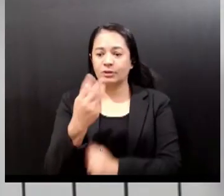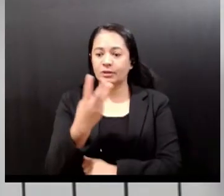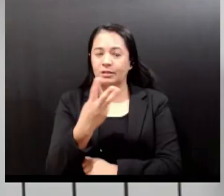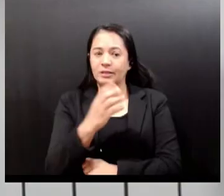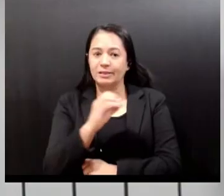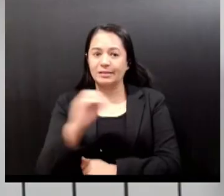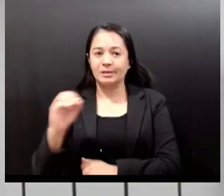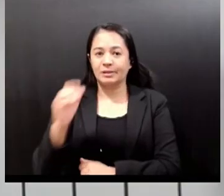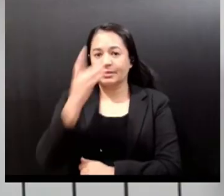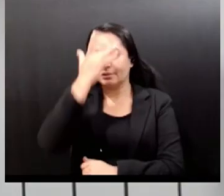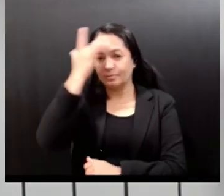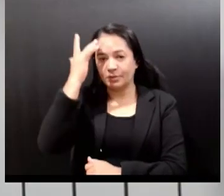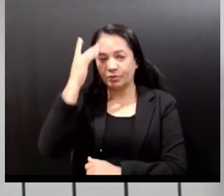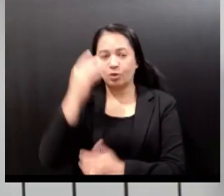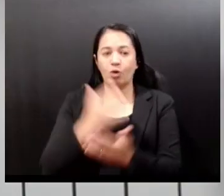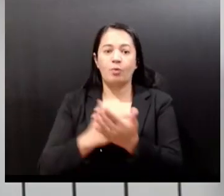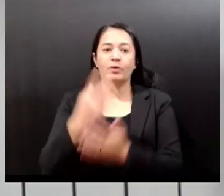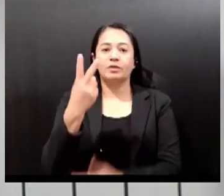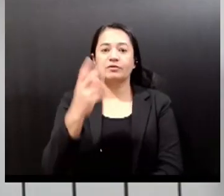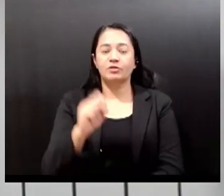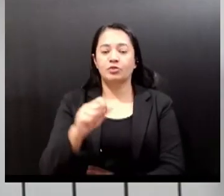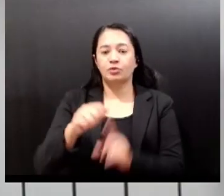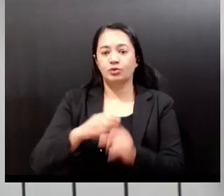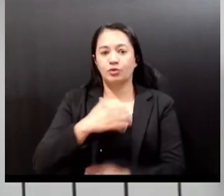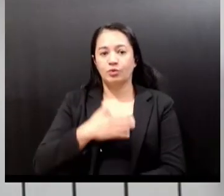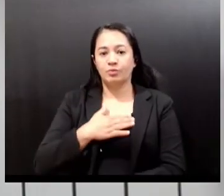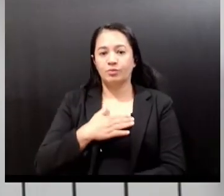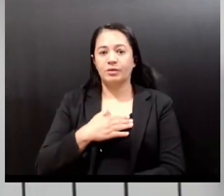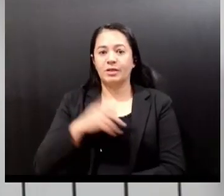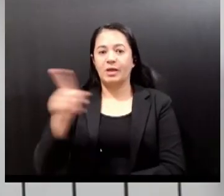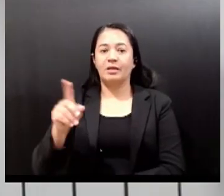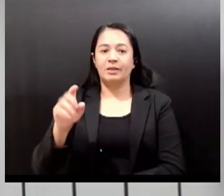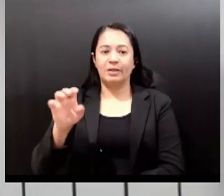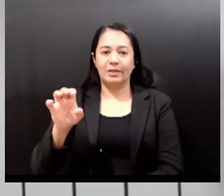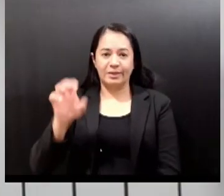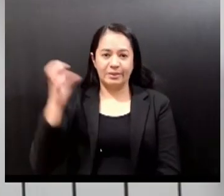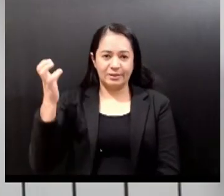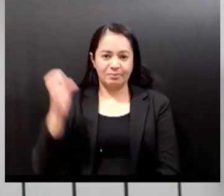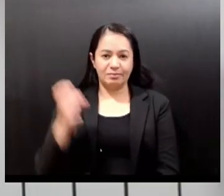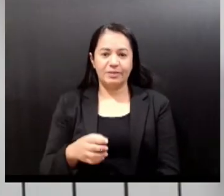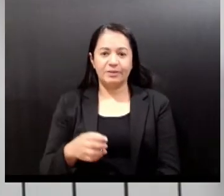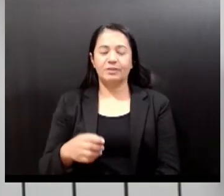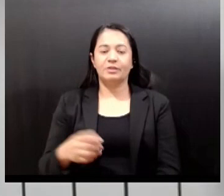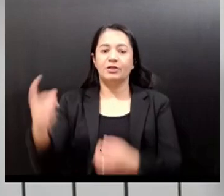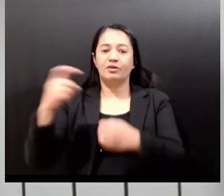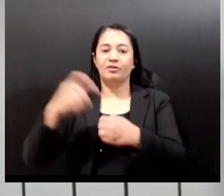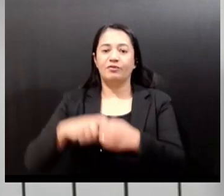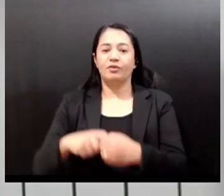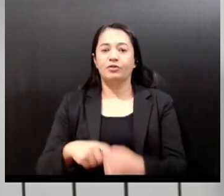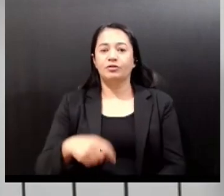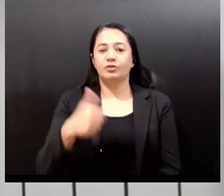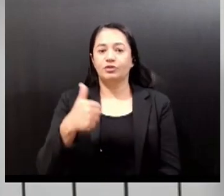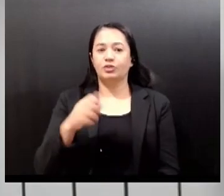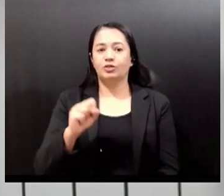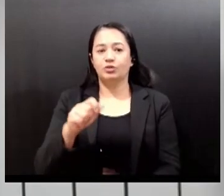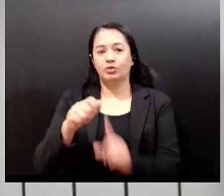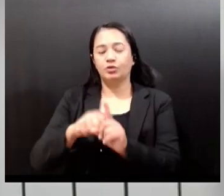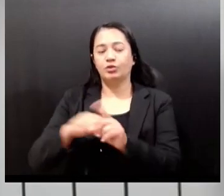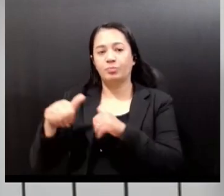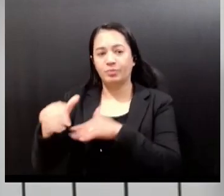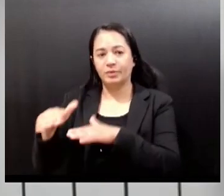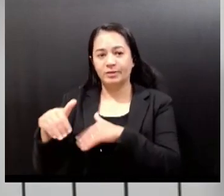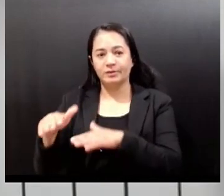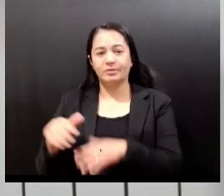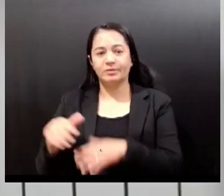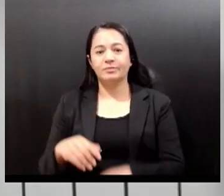dia 28 de agosto em Barcelona, na Espanha, e está previsto o retorno para o dia 18 de setembro deste ano. Portanto,